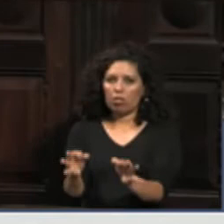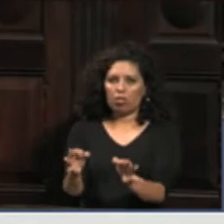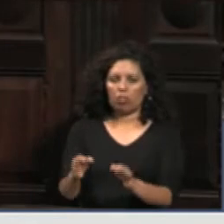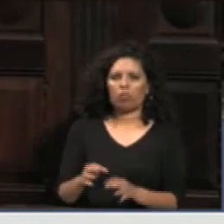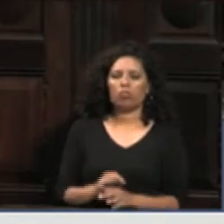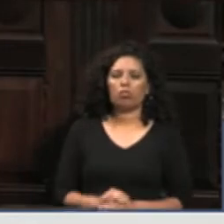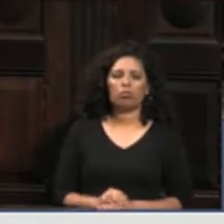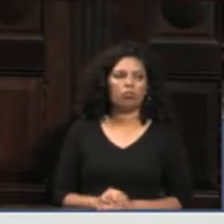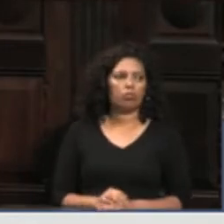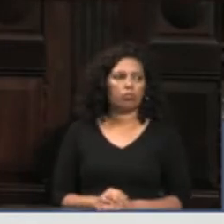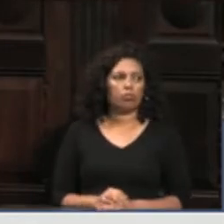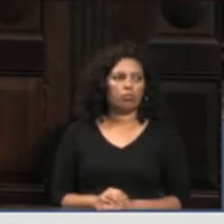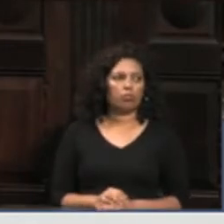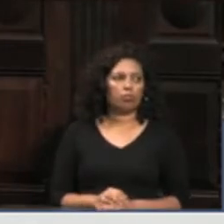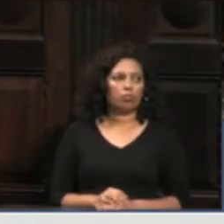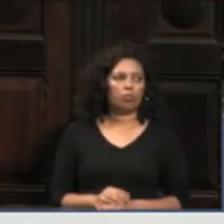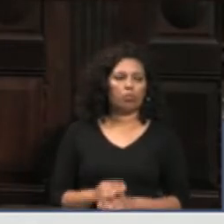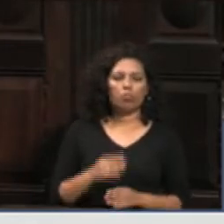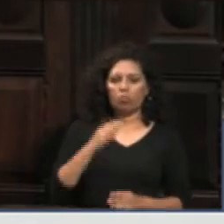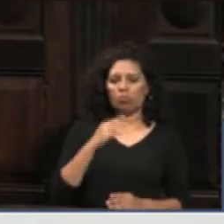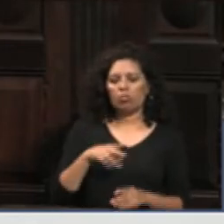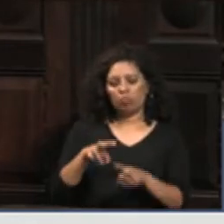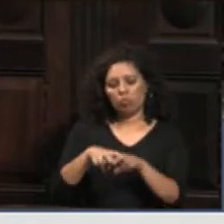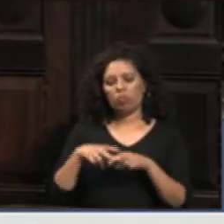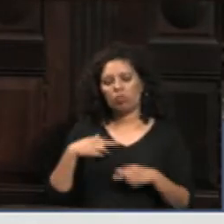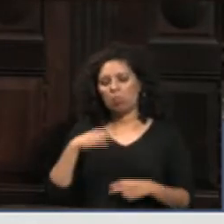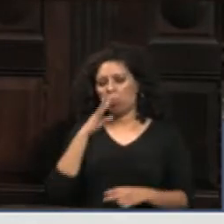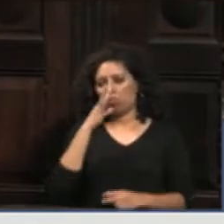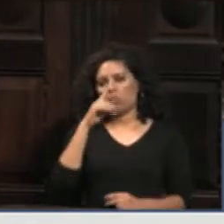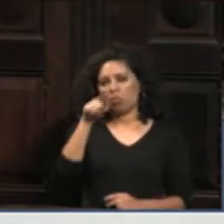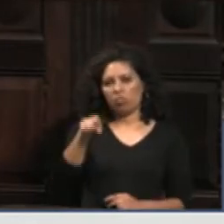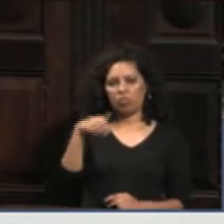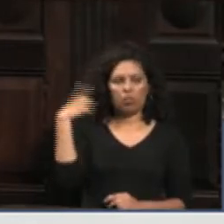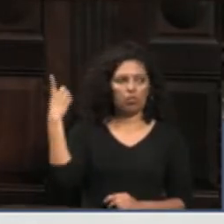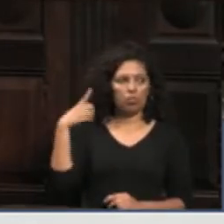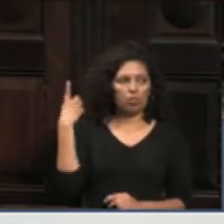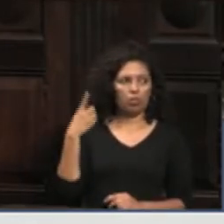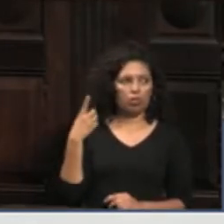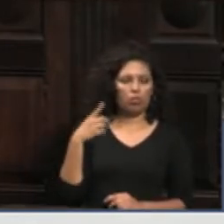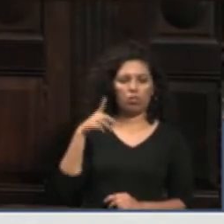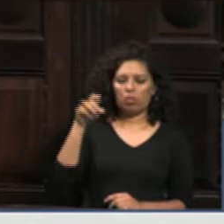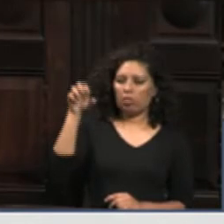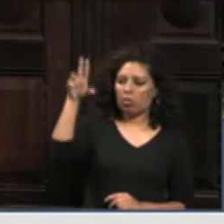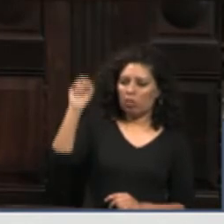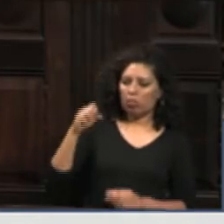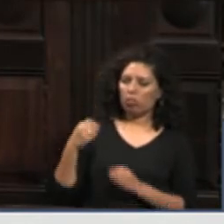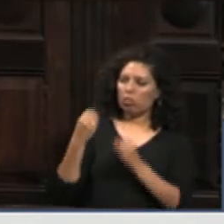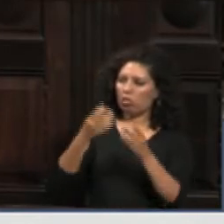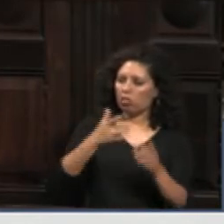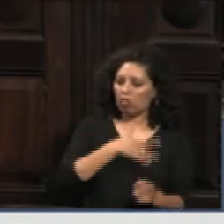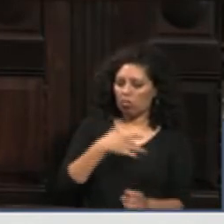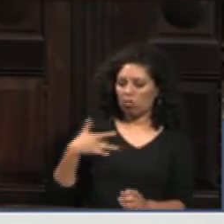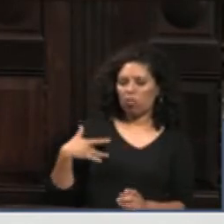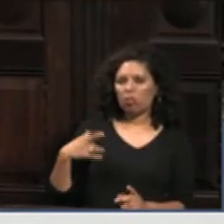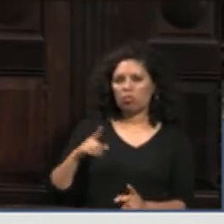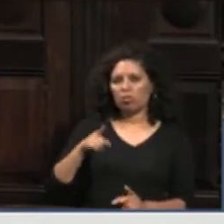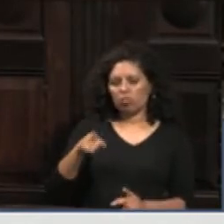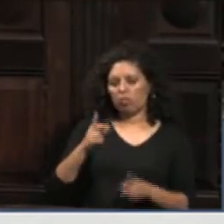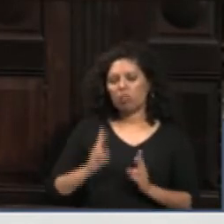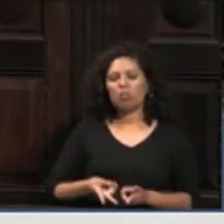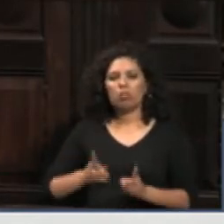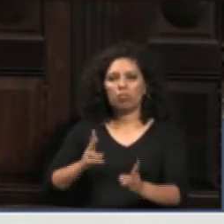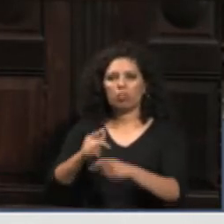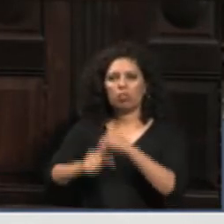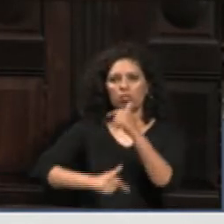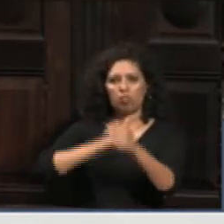muito conhecimento, por isso a minha admiração por Vossa Excelência. Então, que Deus lhe dê saúde, para que o senhor possa levar